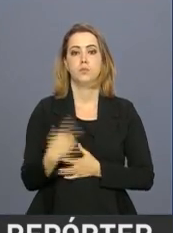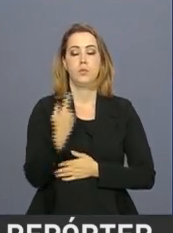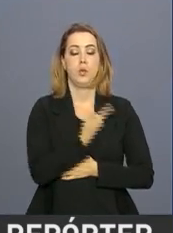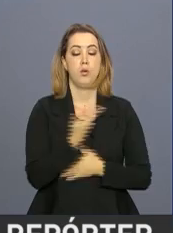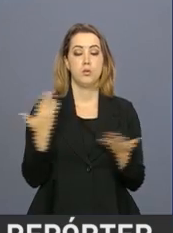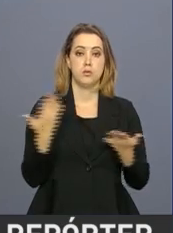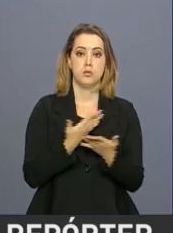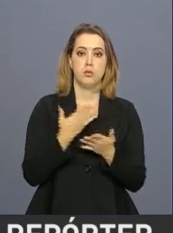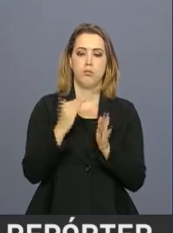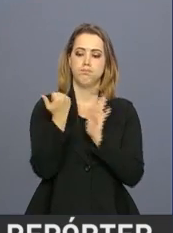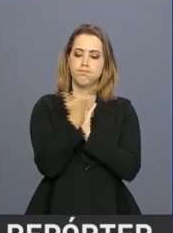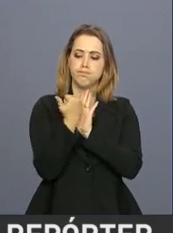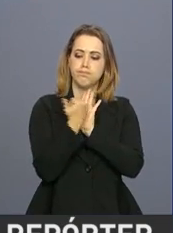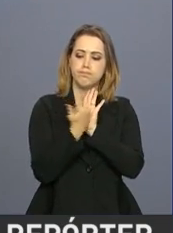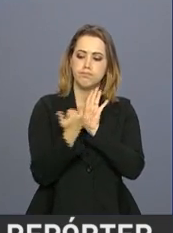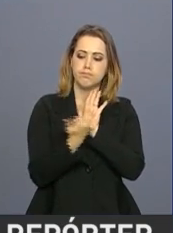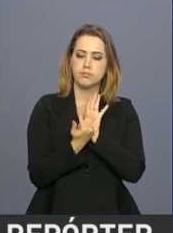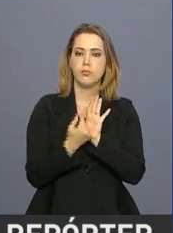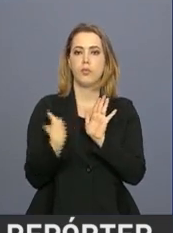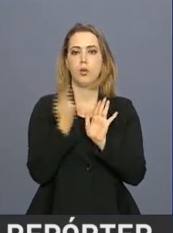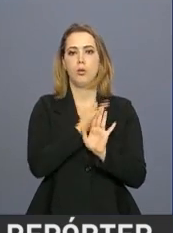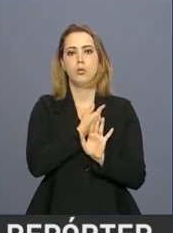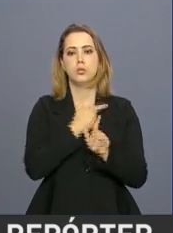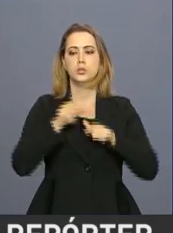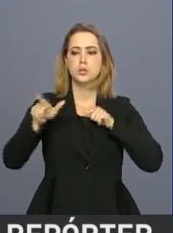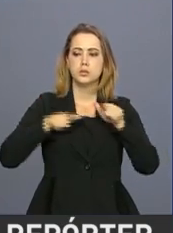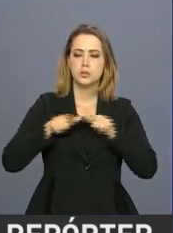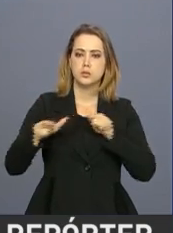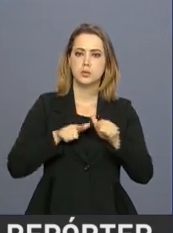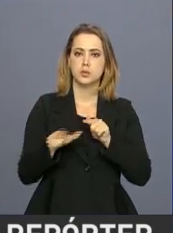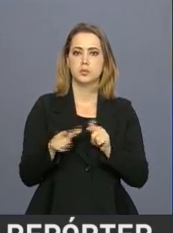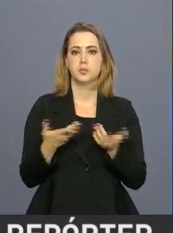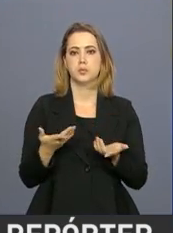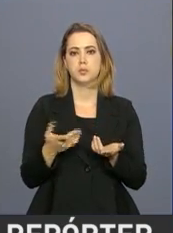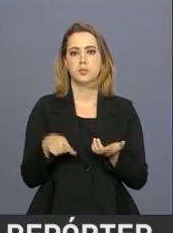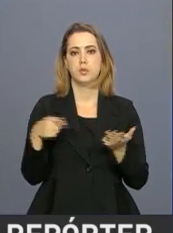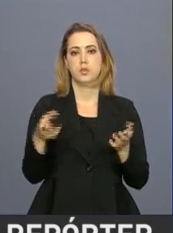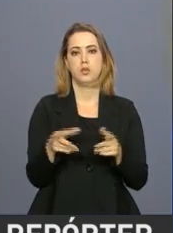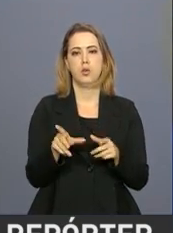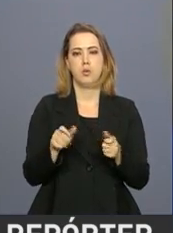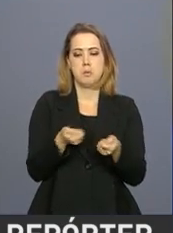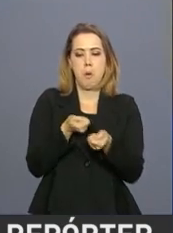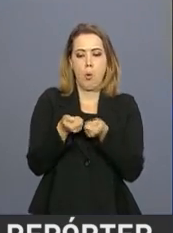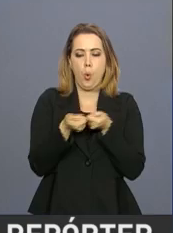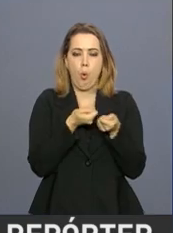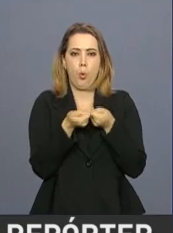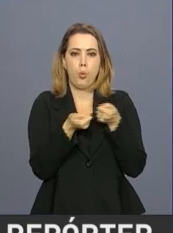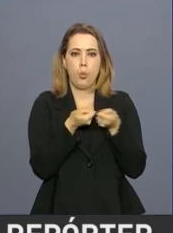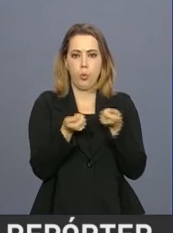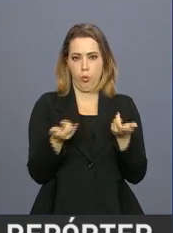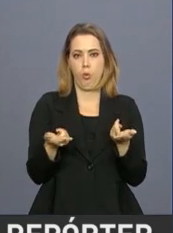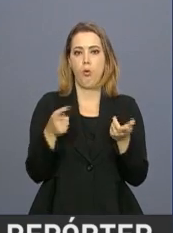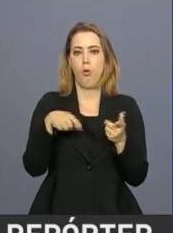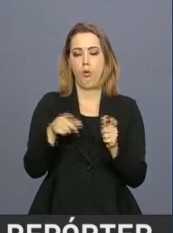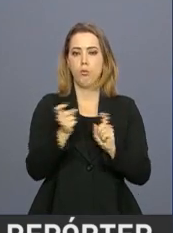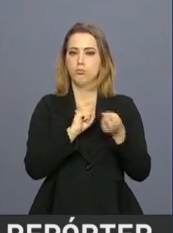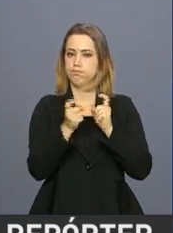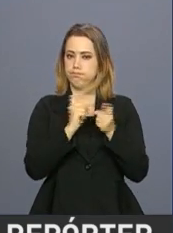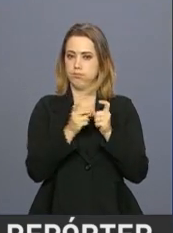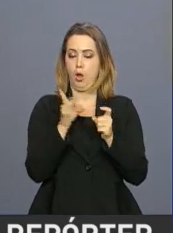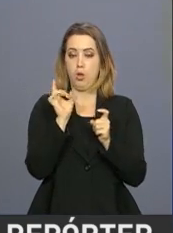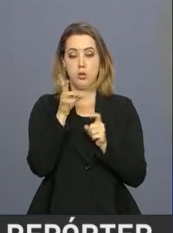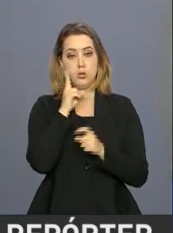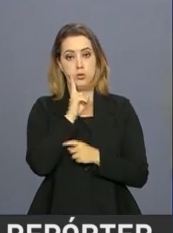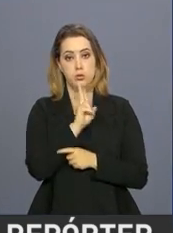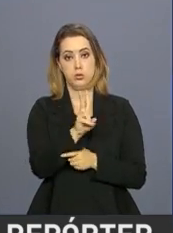tomando algumas medidas, digamos assim, de um certo aperto administrativo, um endurecimento administrativo, basta